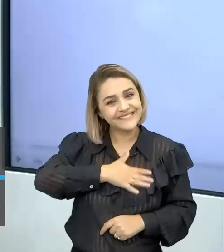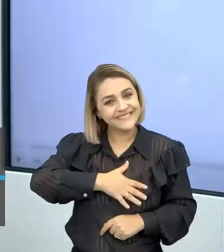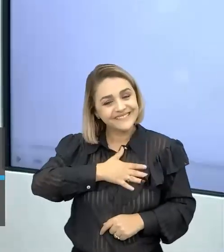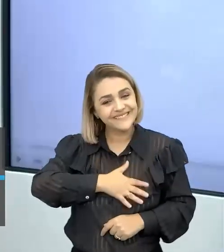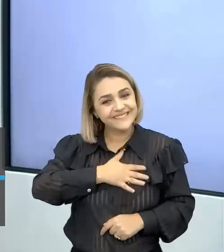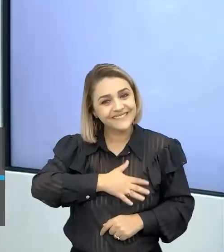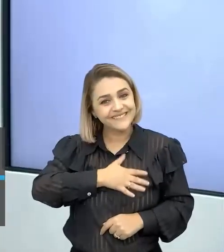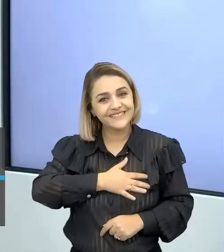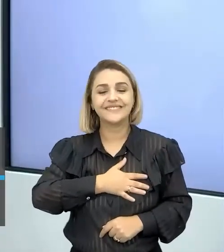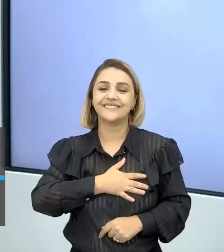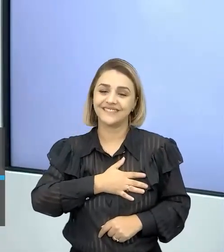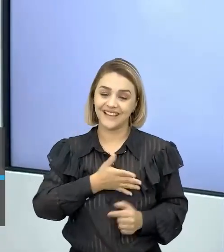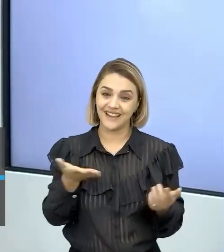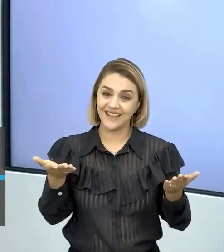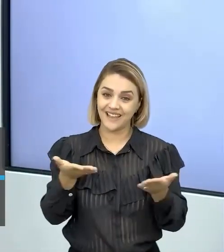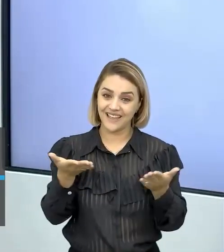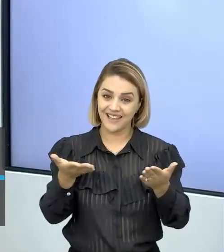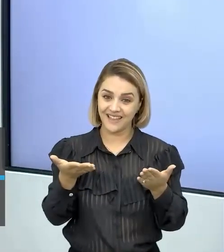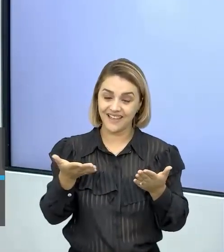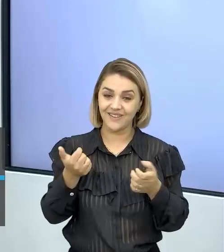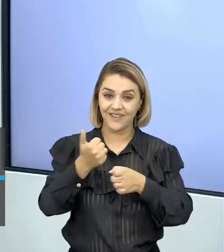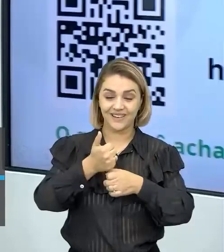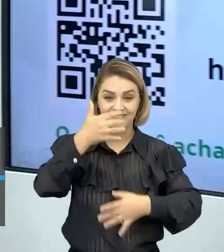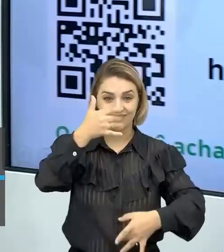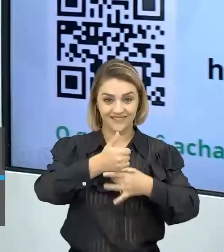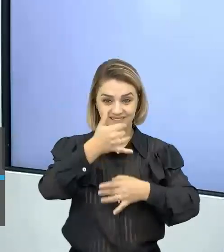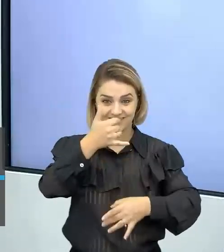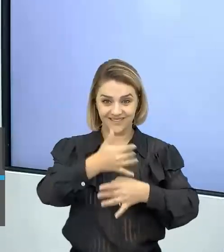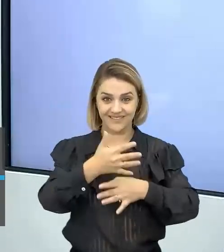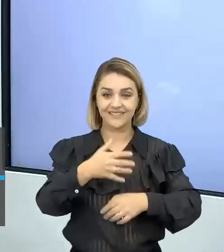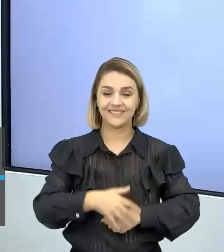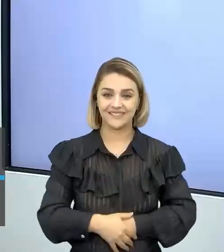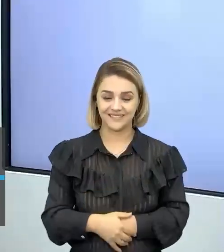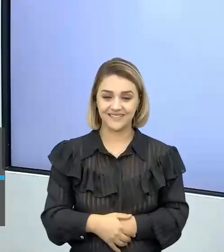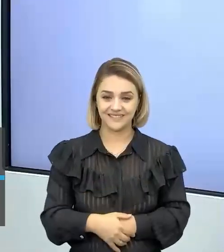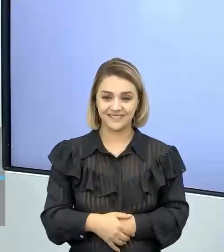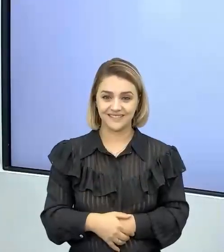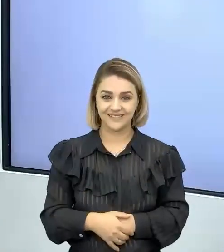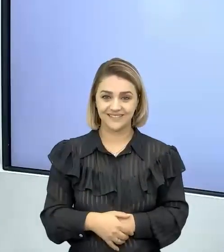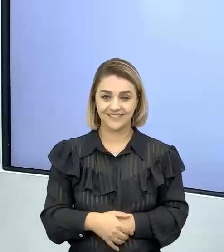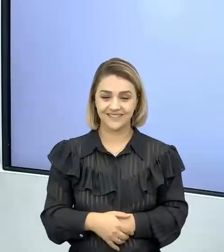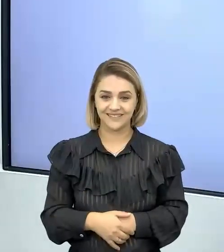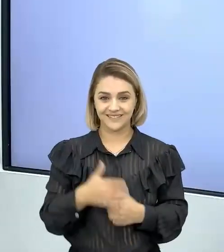tenham gostado. E aí agora nós vamos abrir então para a interação. Muito obrigado a todos.